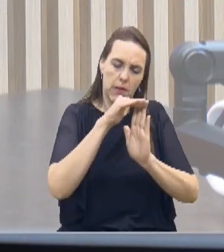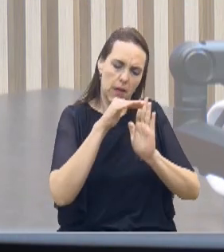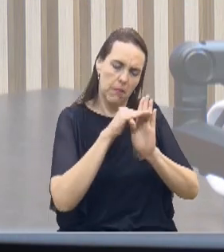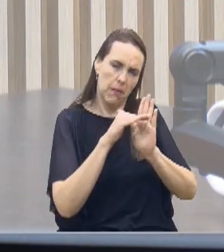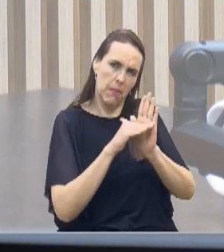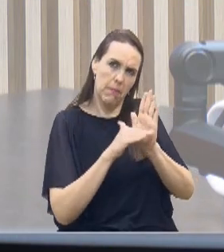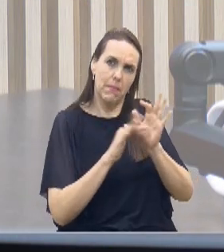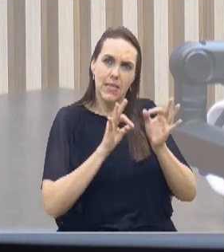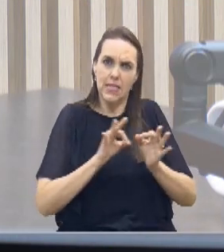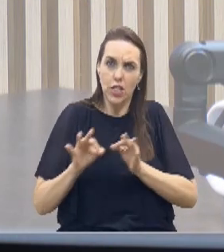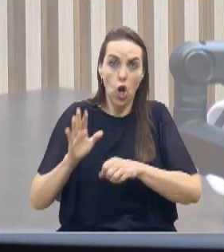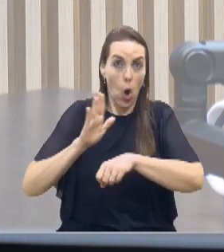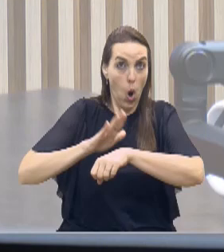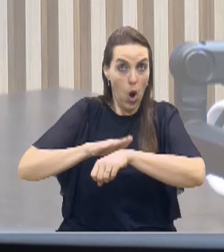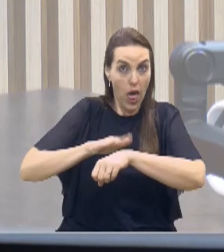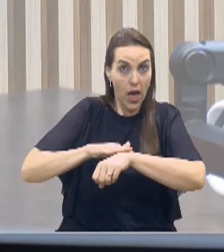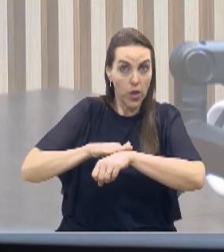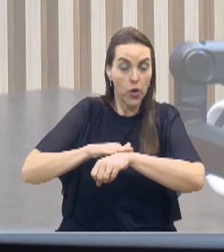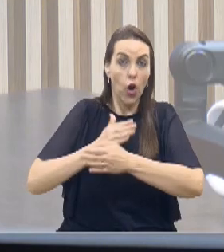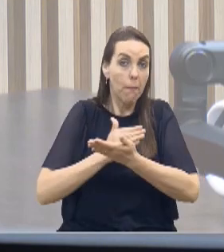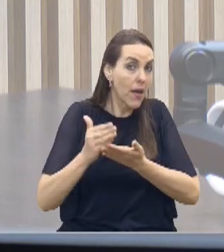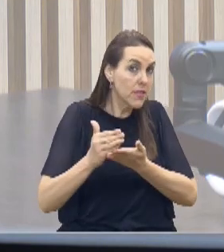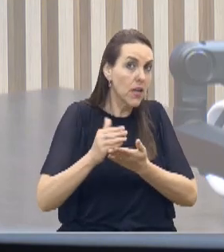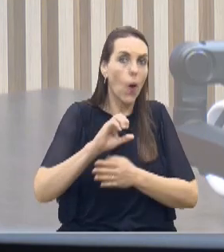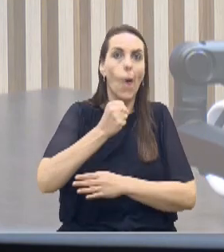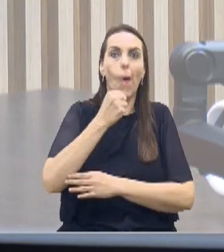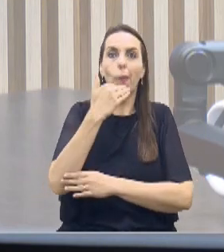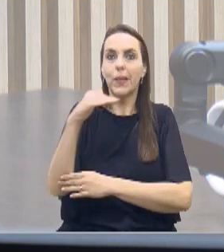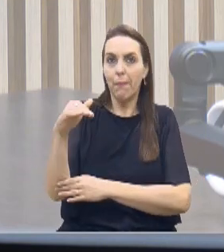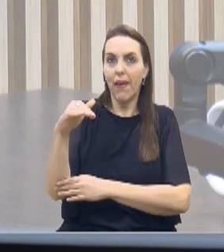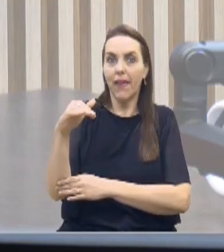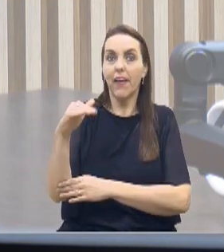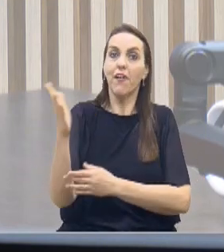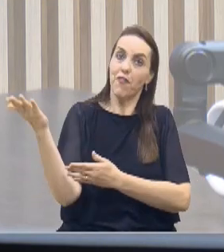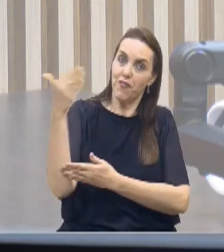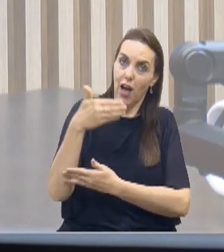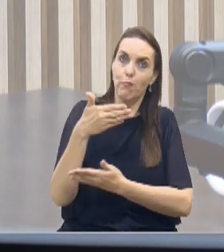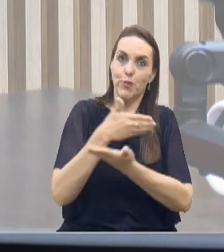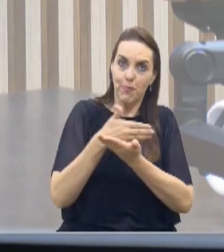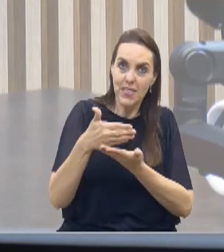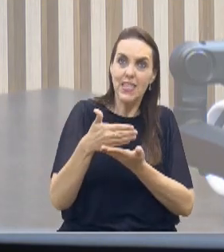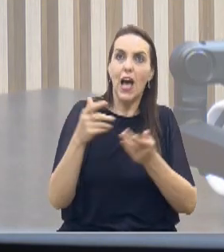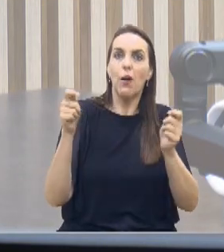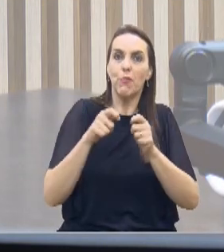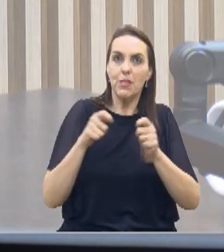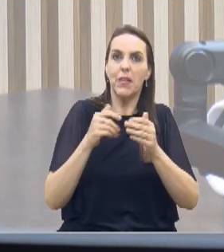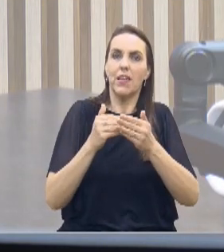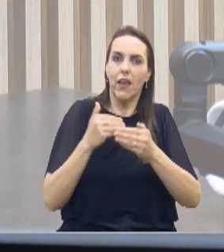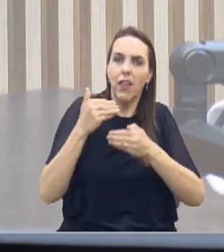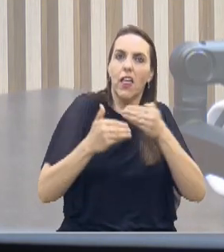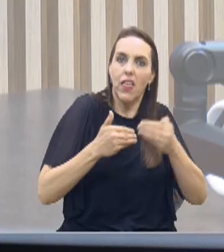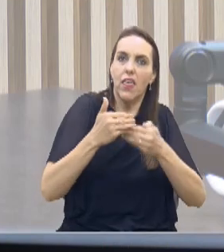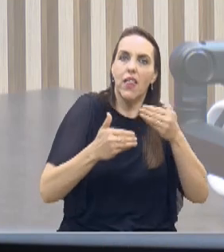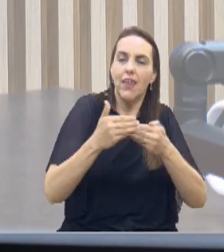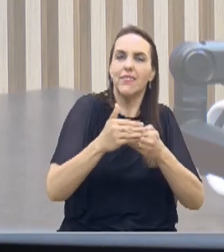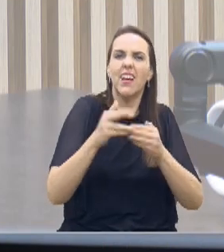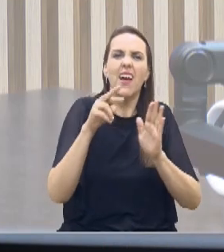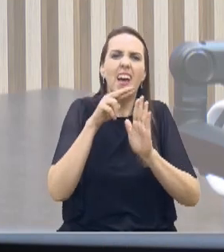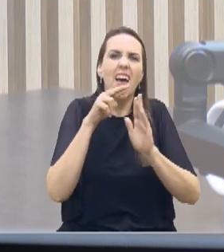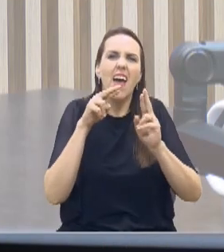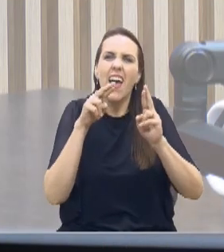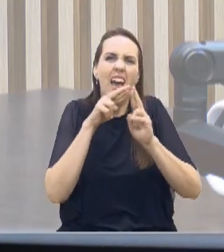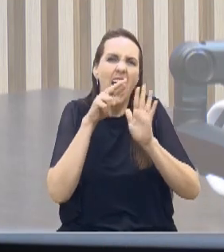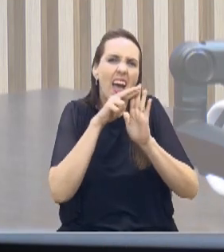Sessão começa que horas? 8h30. Então, vamos começar às 8h30? Vamos fazer o possível para não empurrar mais do que isso? São regrinhas tão pequenas, mas